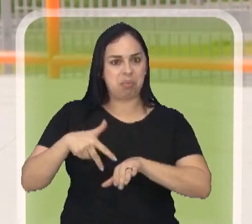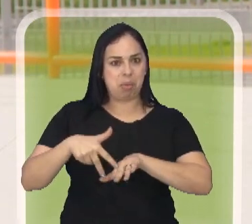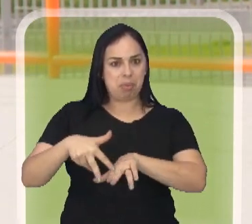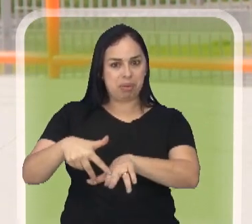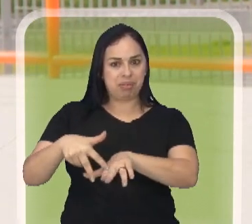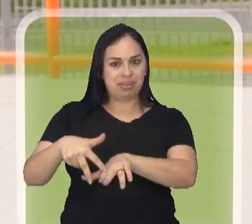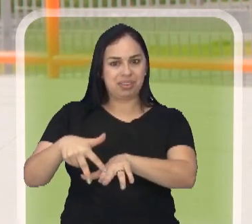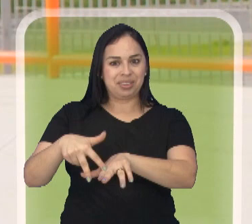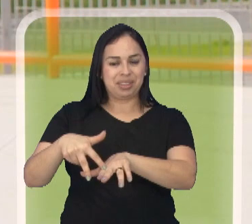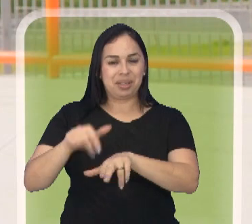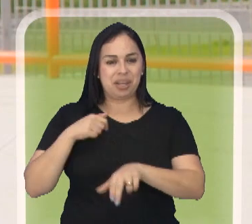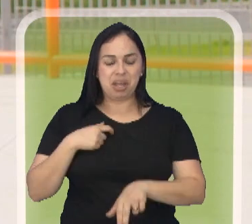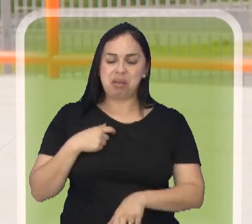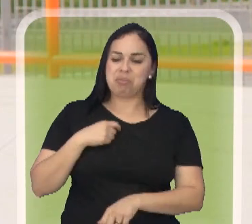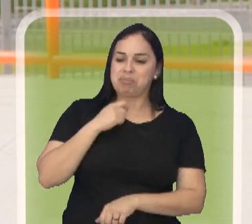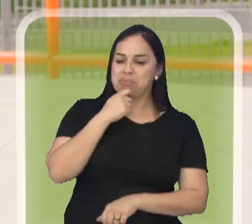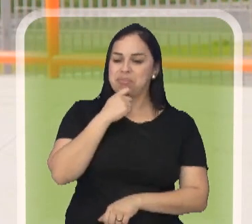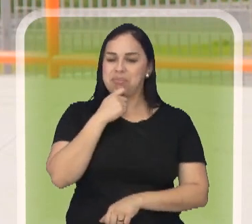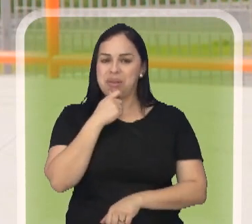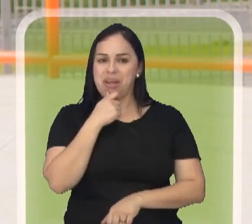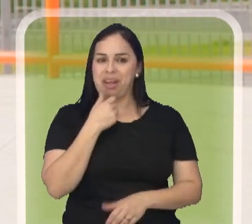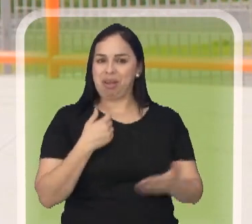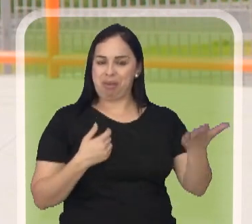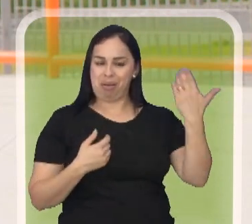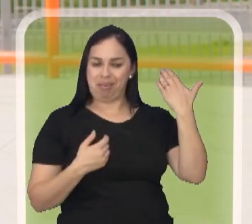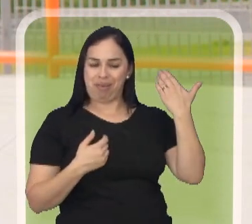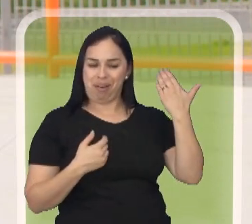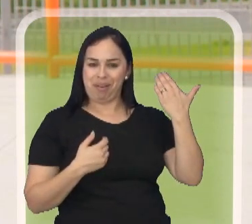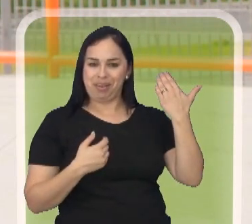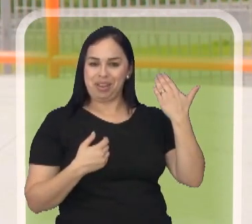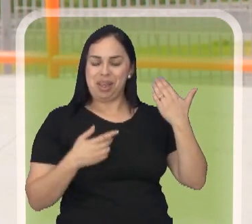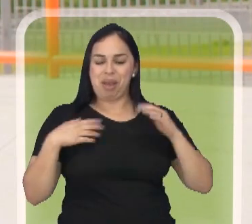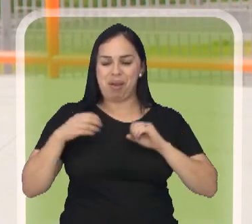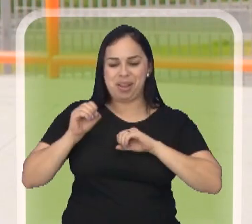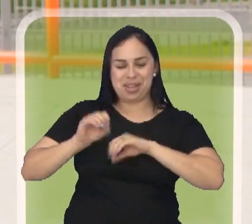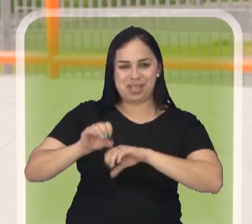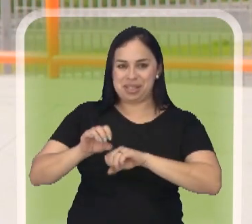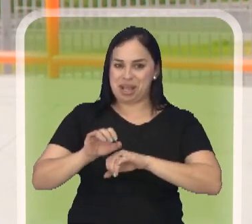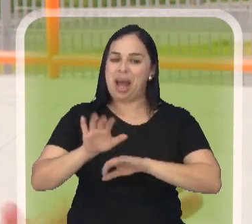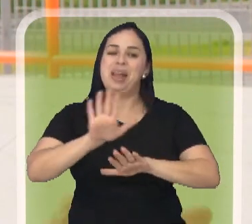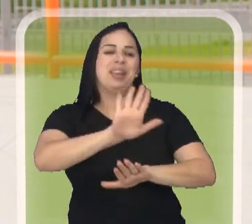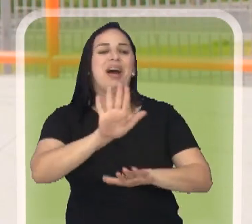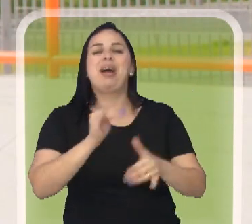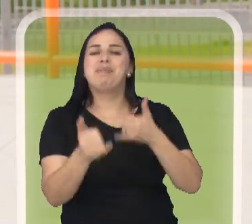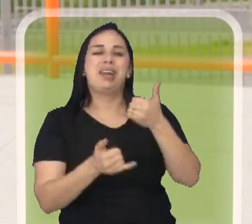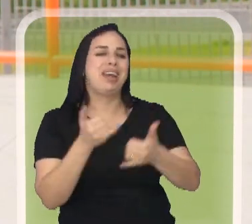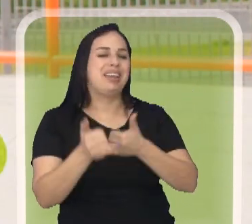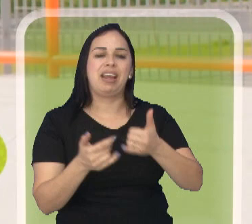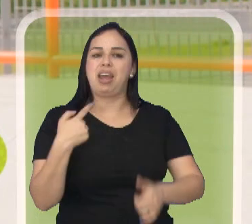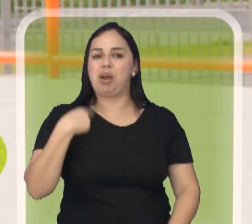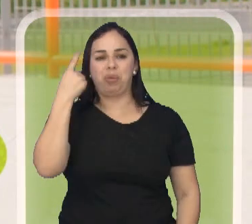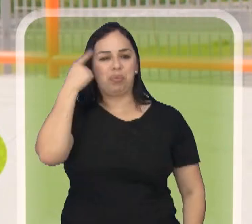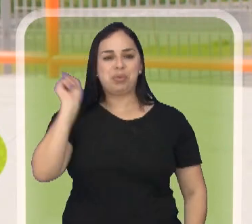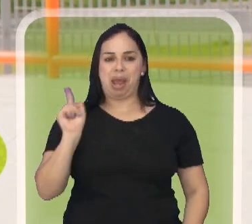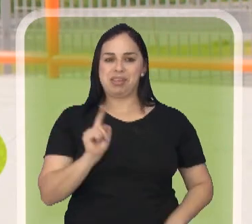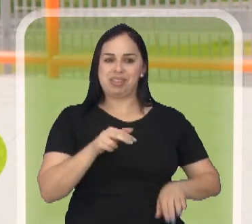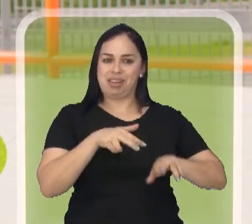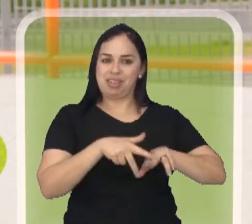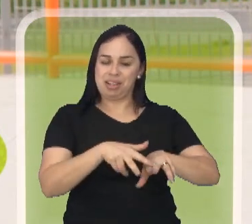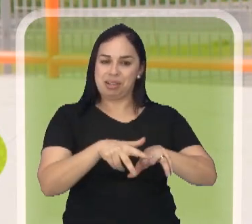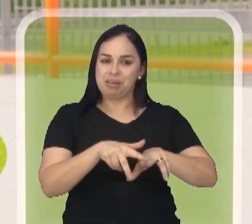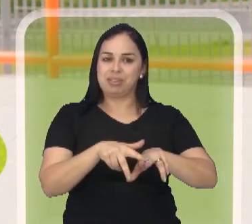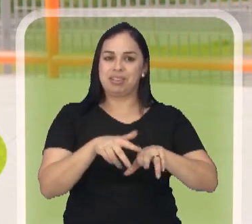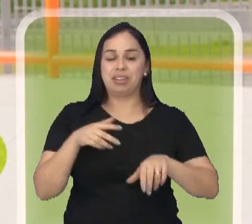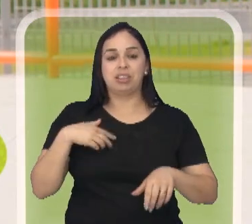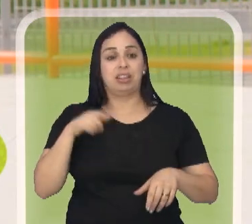foi a mesma que eu tive, né, no skate e que ensinei. Mas brincadeira, skate não entendia nada, muito pelo contrário. Nós